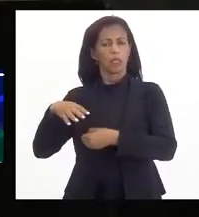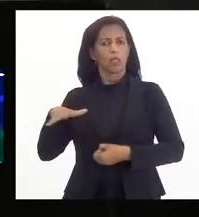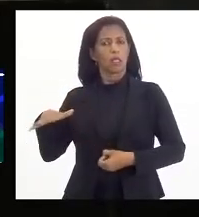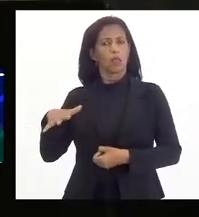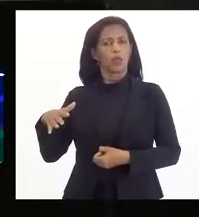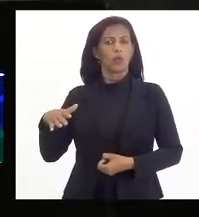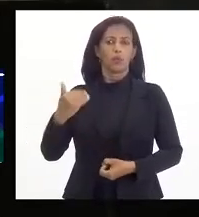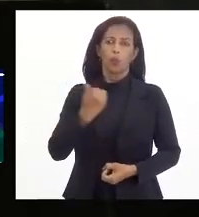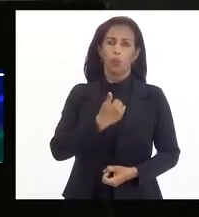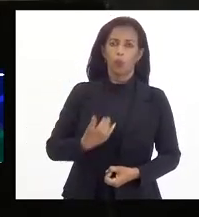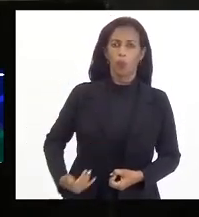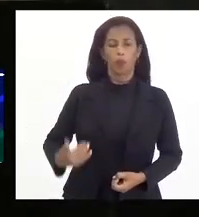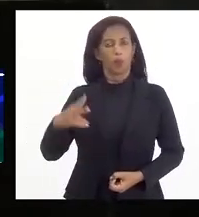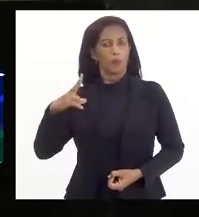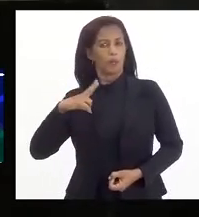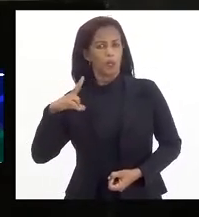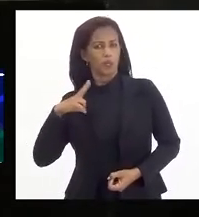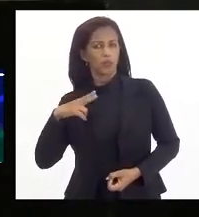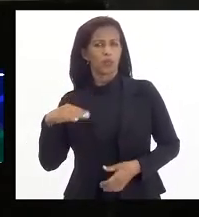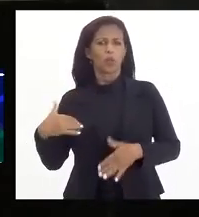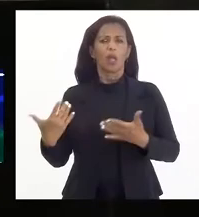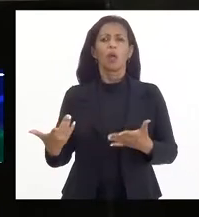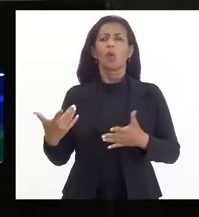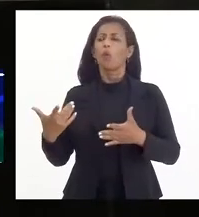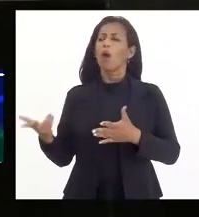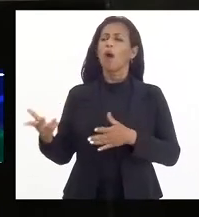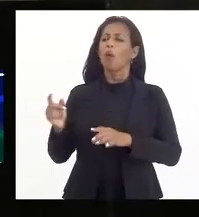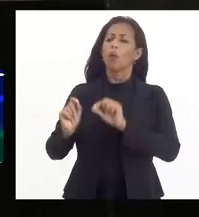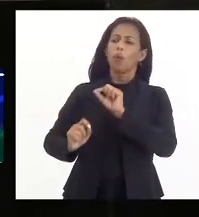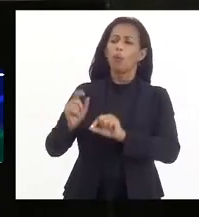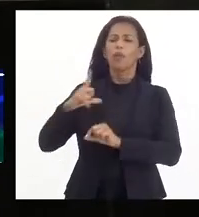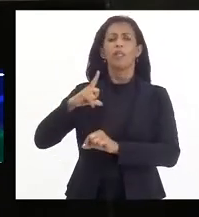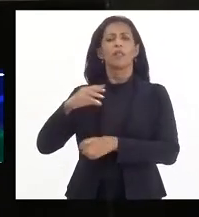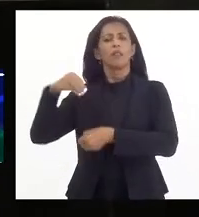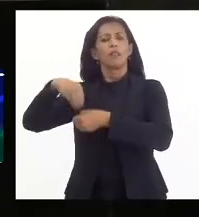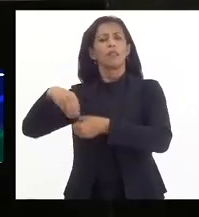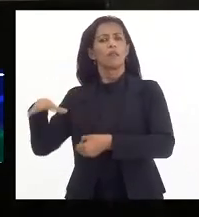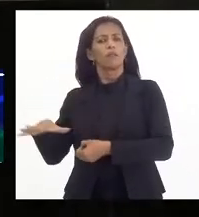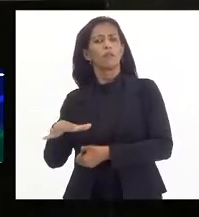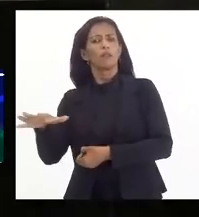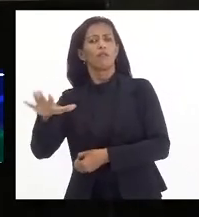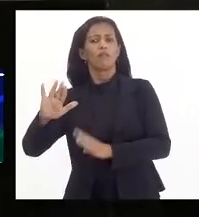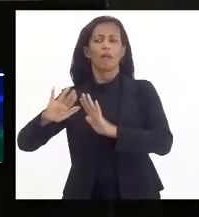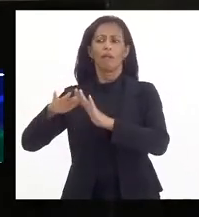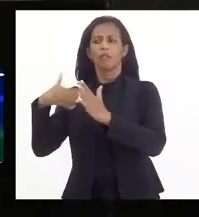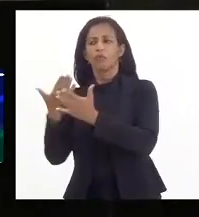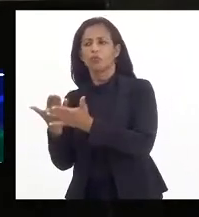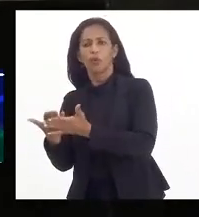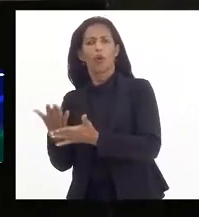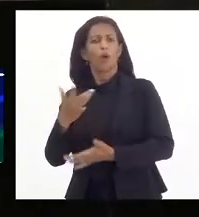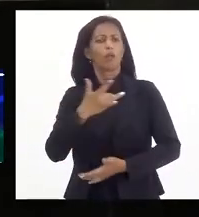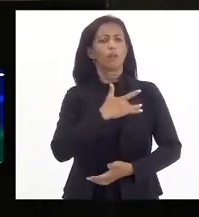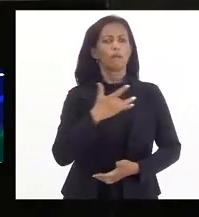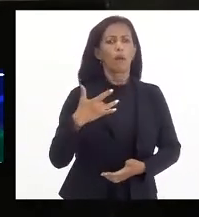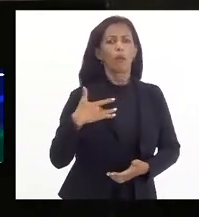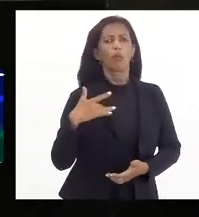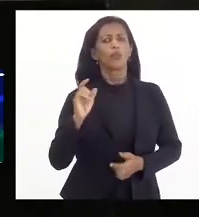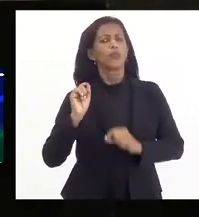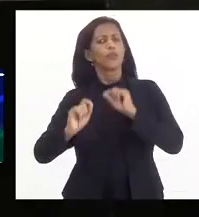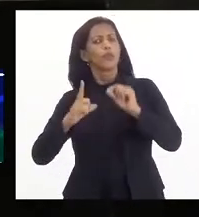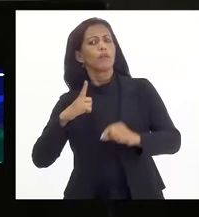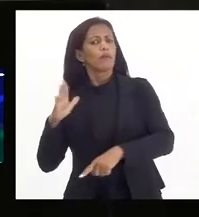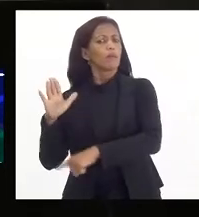públicos particulares para ter uma noção Qual é a cartografia de equipamentos já disponíveis escolas unidades de saúde